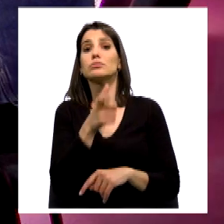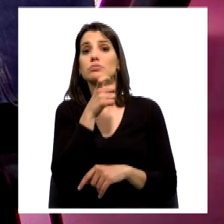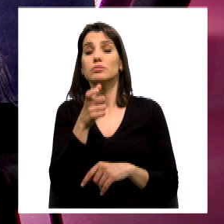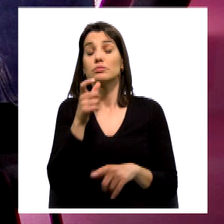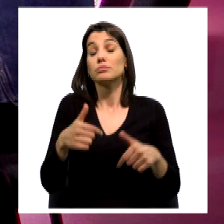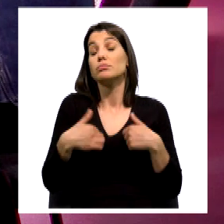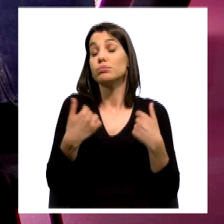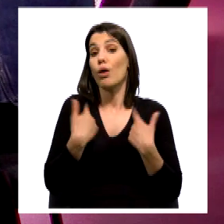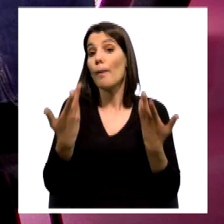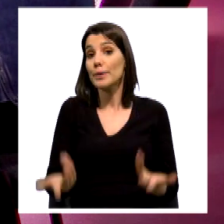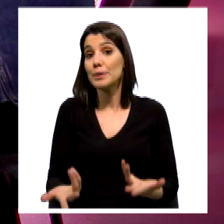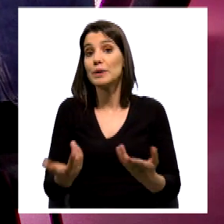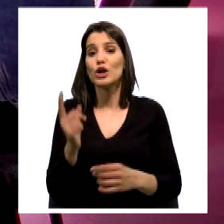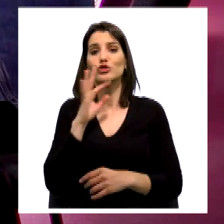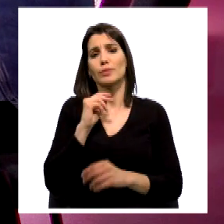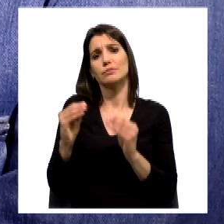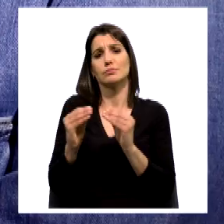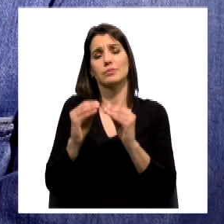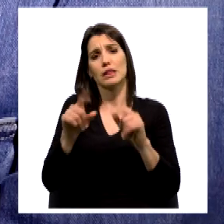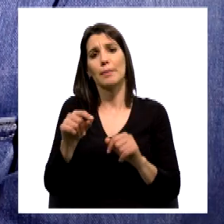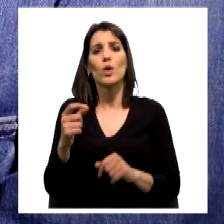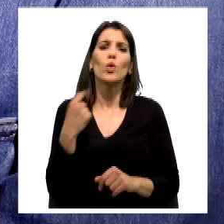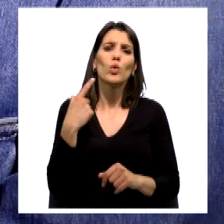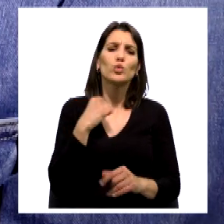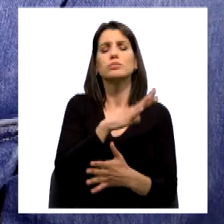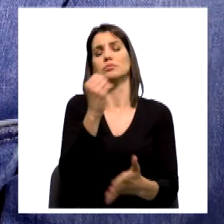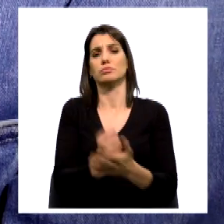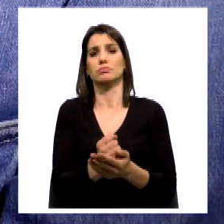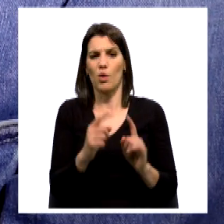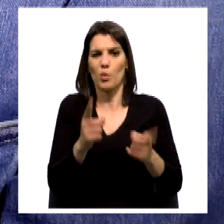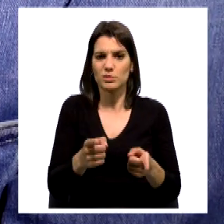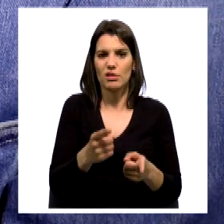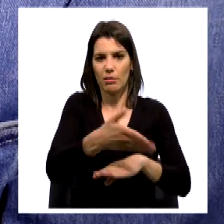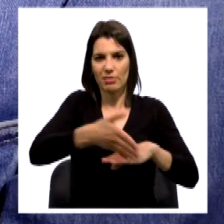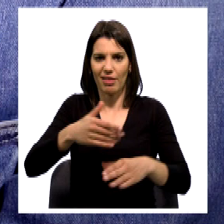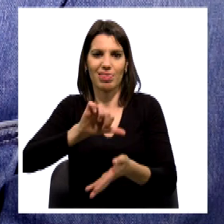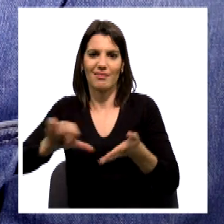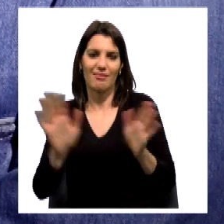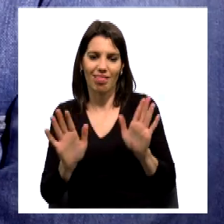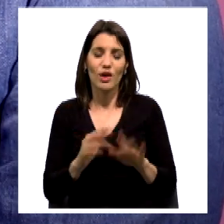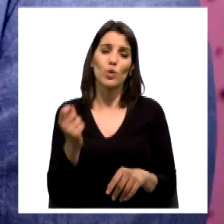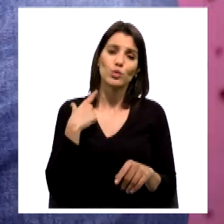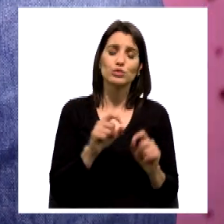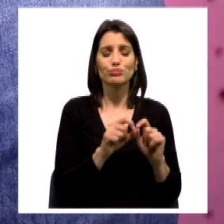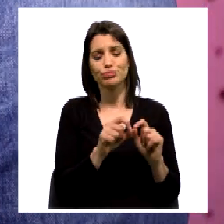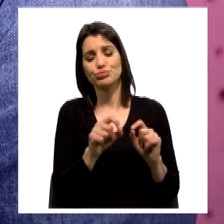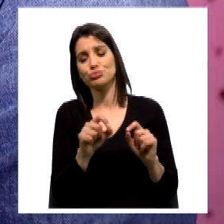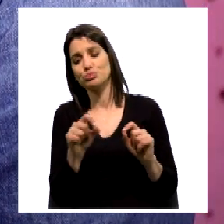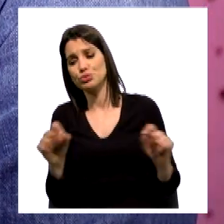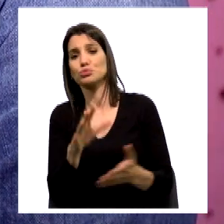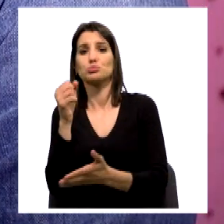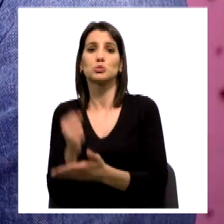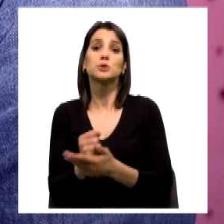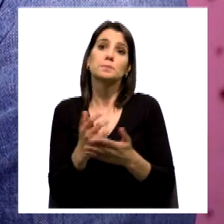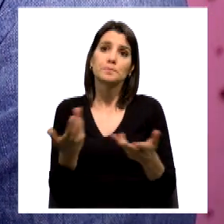havia um compromisso comigo e também com os meus pais, não é? De acabar um curso. Agora já comecei, não vou deixar a meio, vou levar até ao